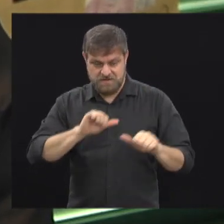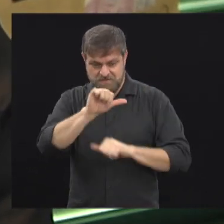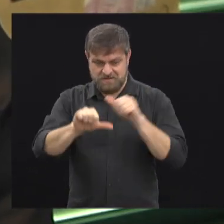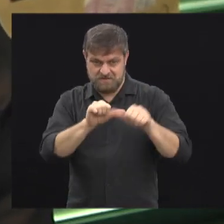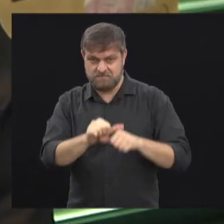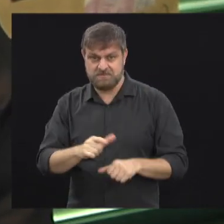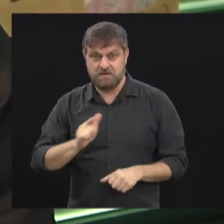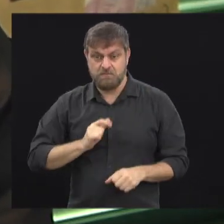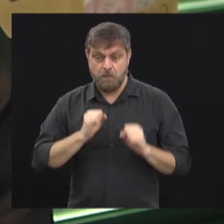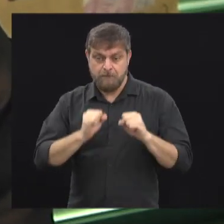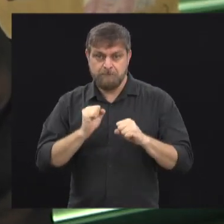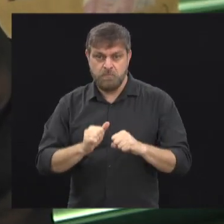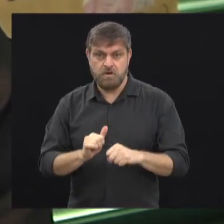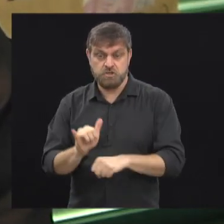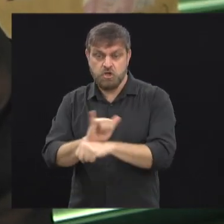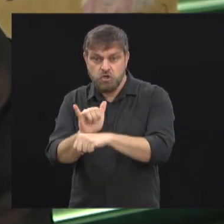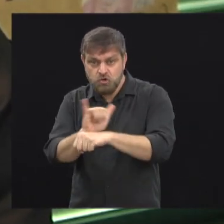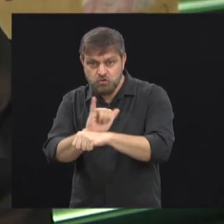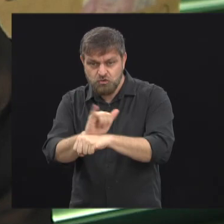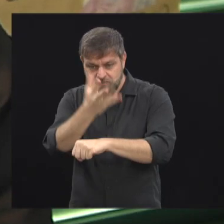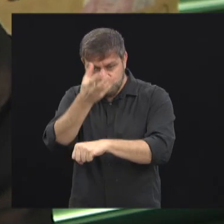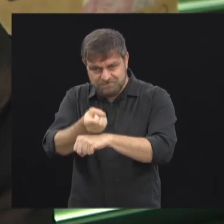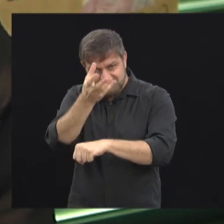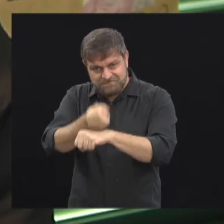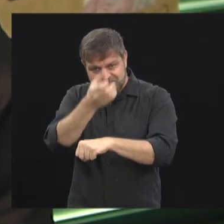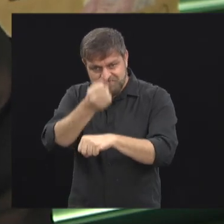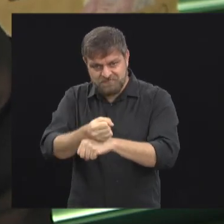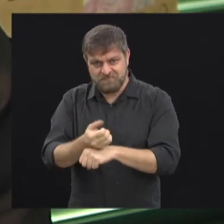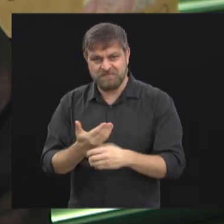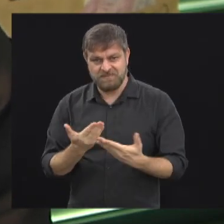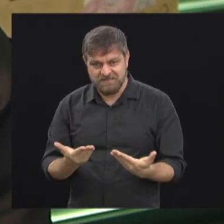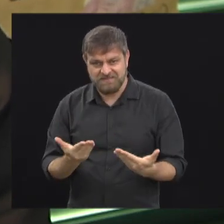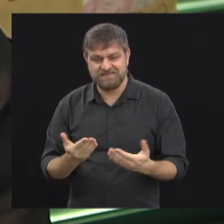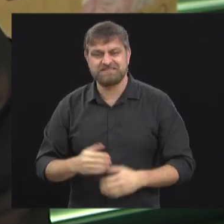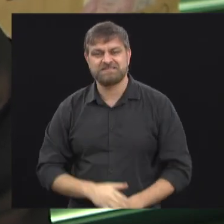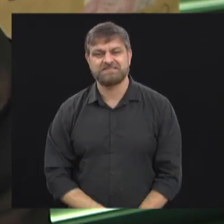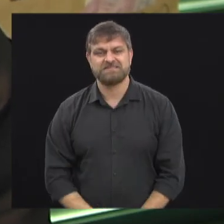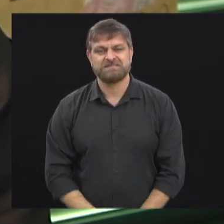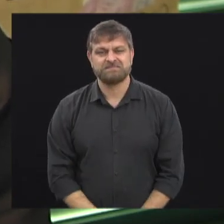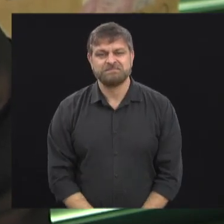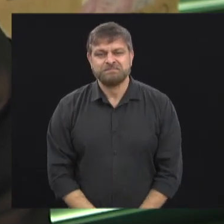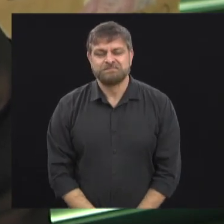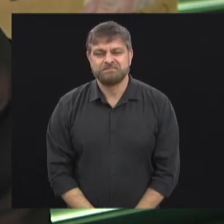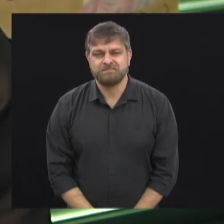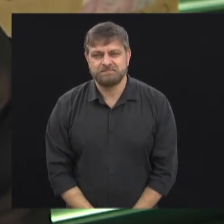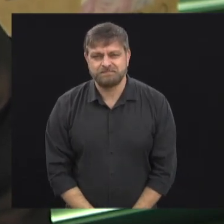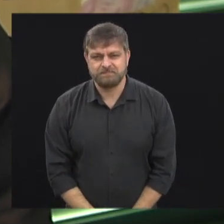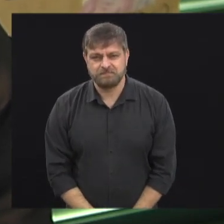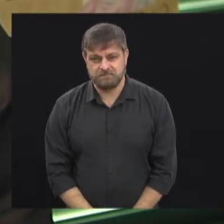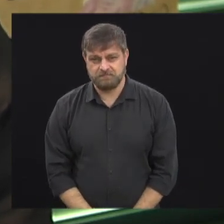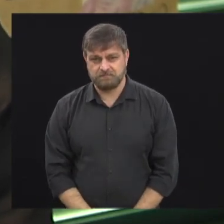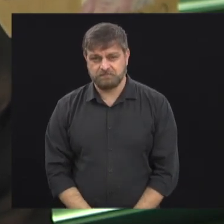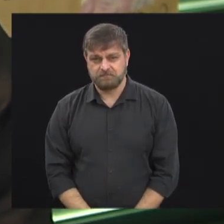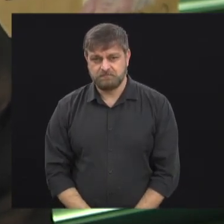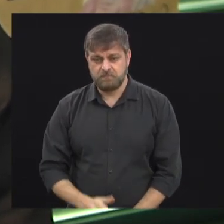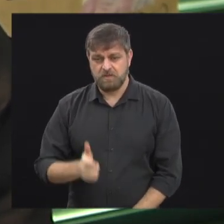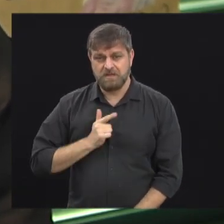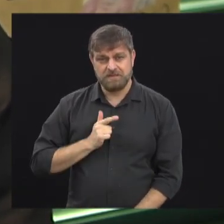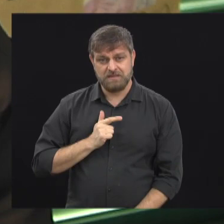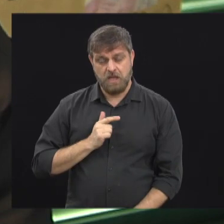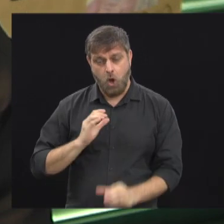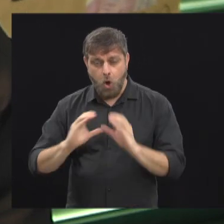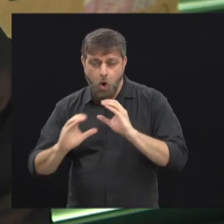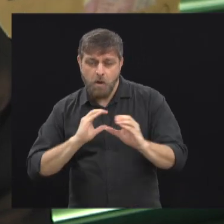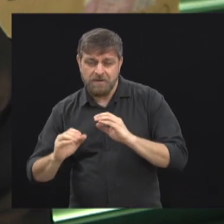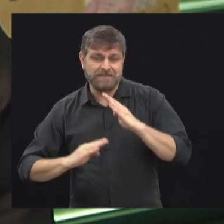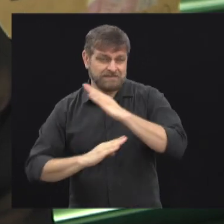que a gente passou, você pode revê-los pelo YouTube. O canal é youtube.com/TV Câmara Campinas. Os outros meios de